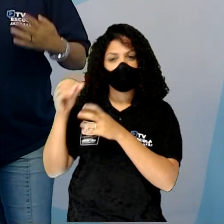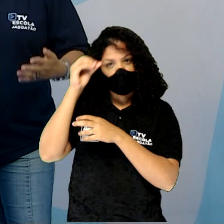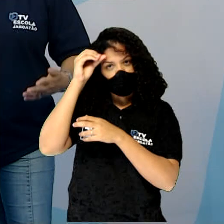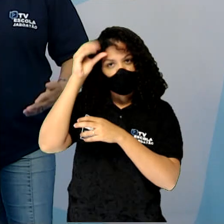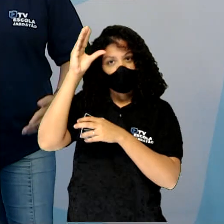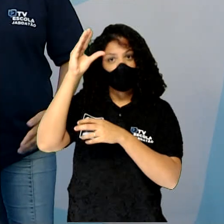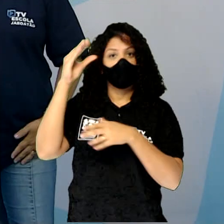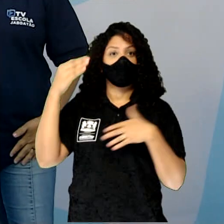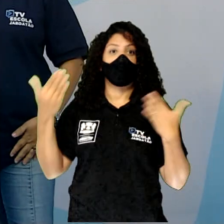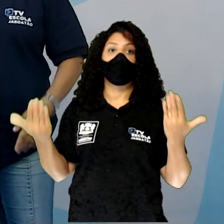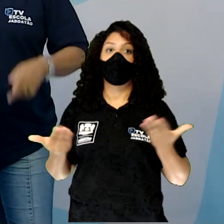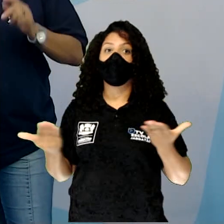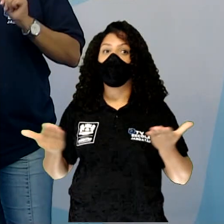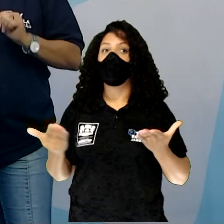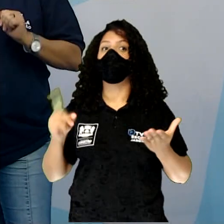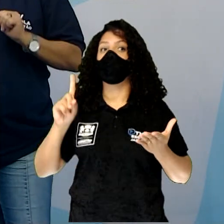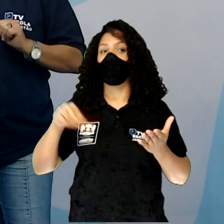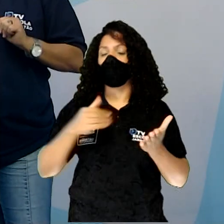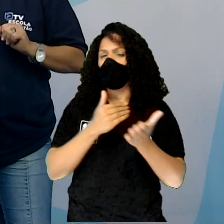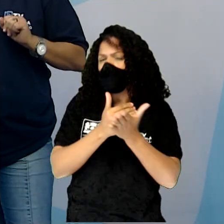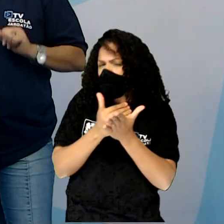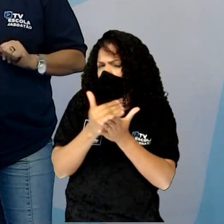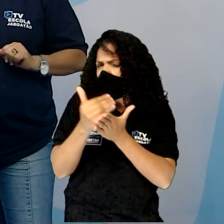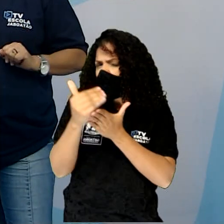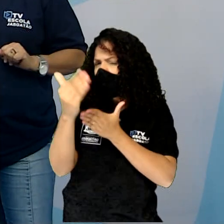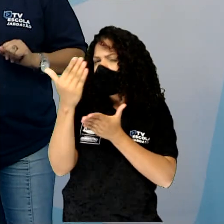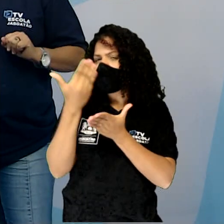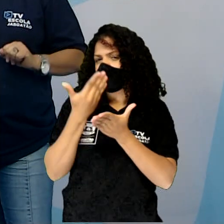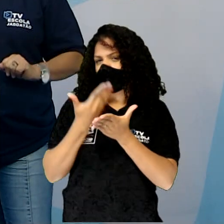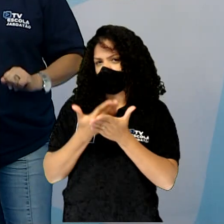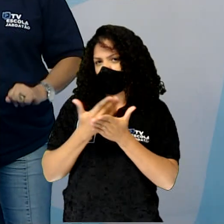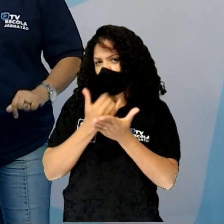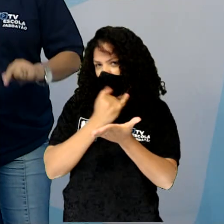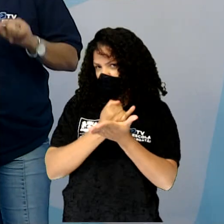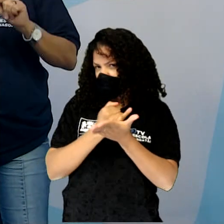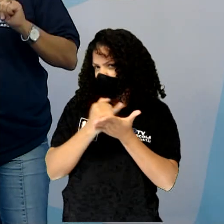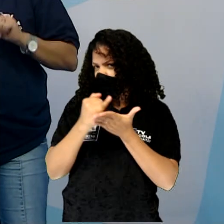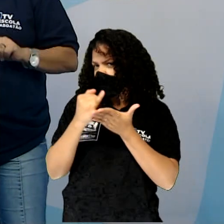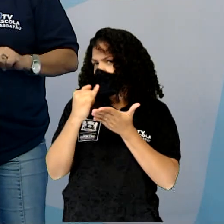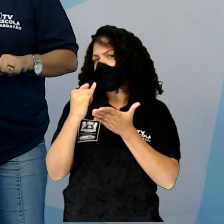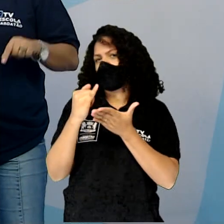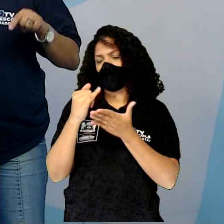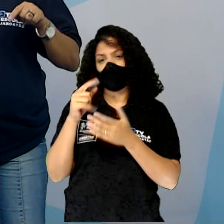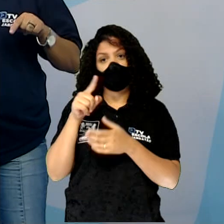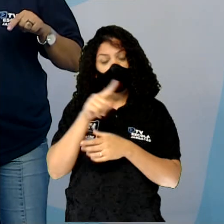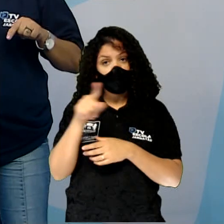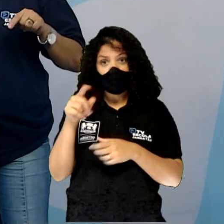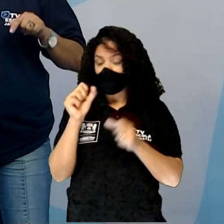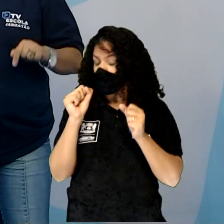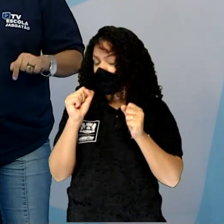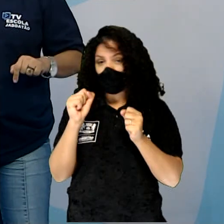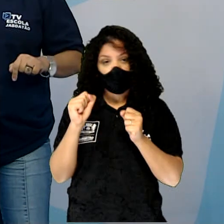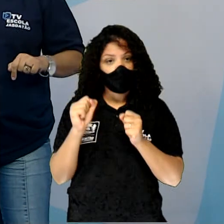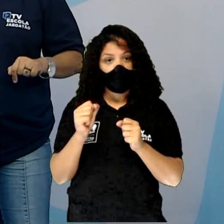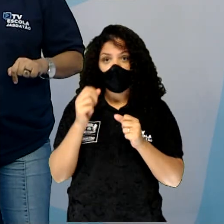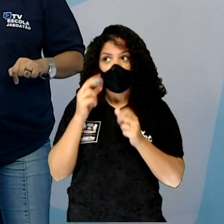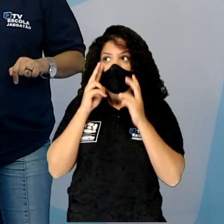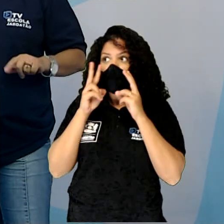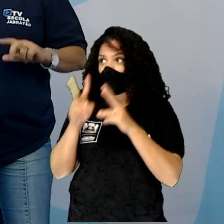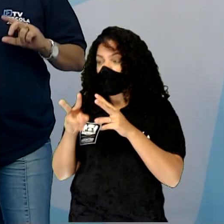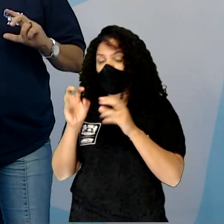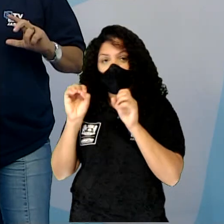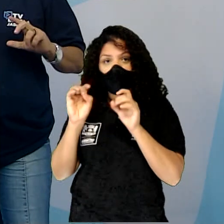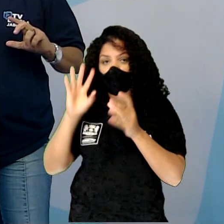uma aula introdutória. E sempre eu vou dizer para vocês, não fiquem presos só a esse momento, tá